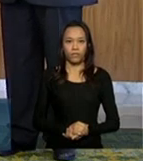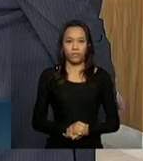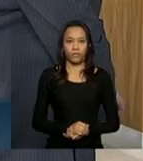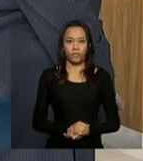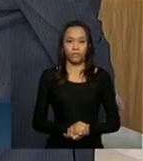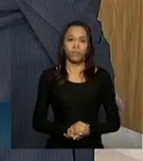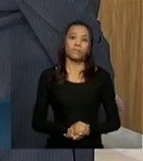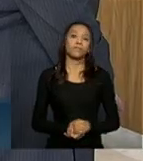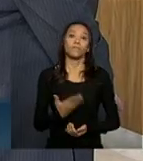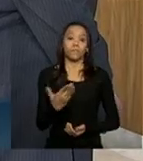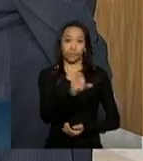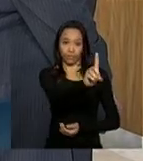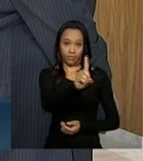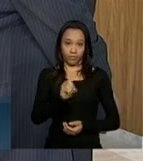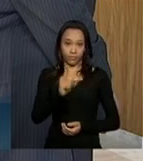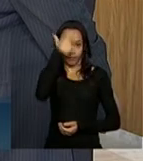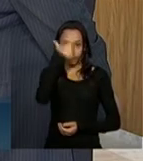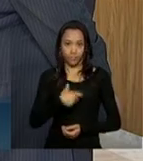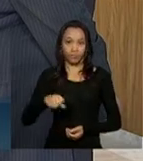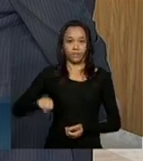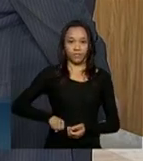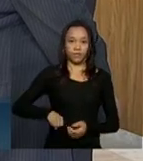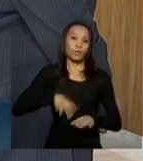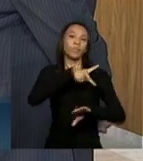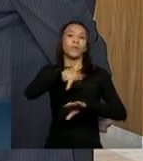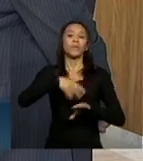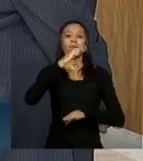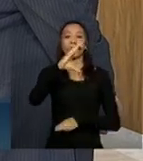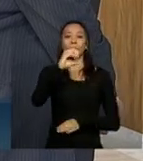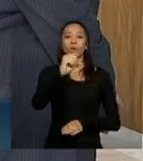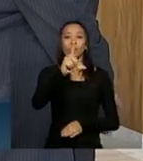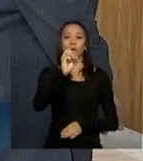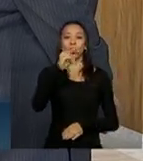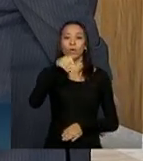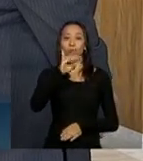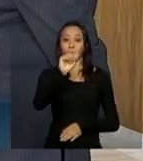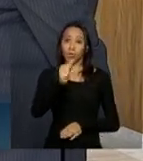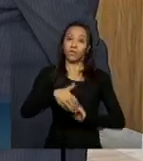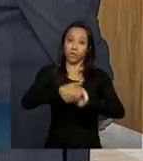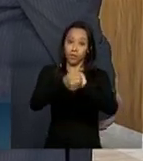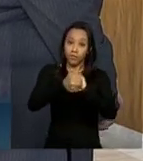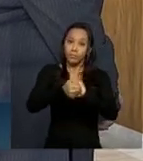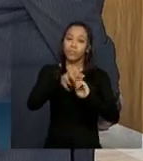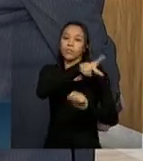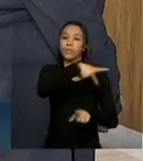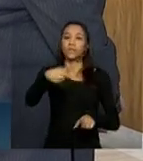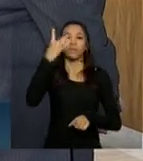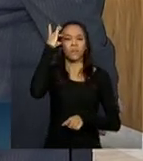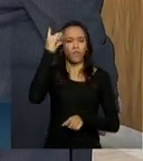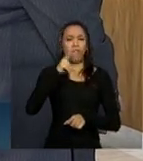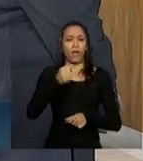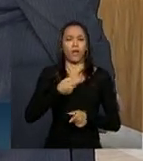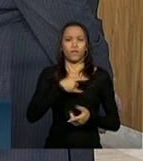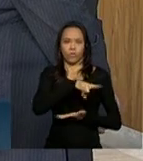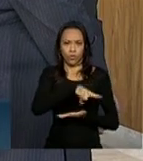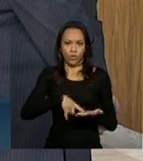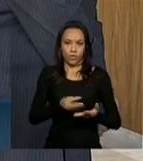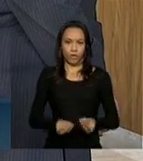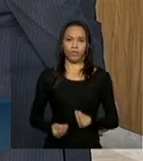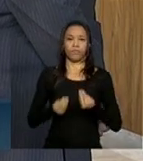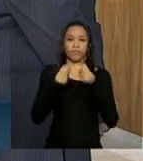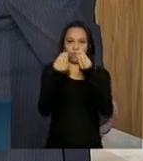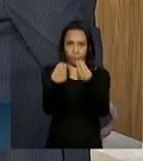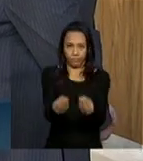A embaixadora da Colômbia se apresenta à presidenta Dilma Rousseff, vai entregar a sua carta credencial.